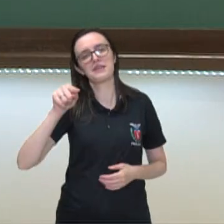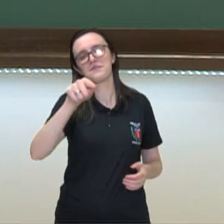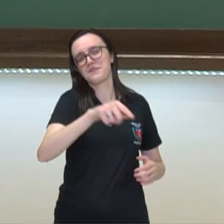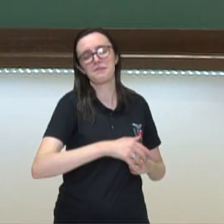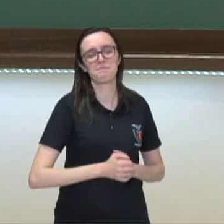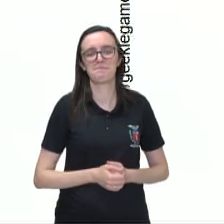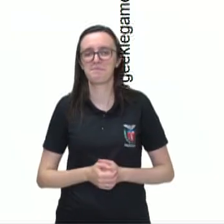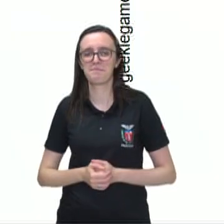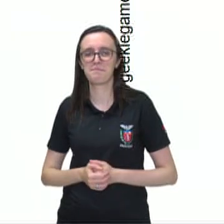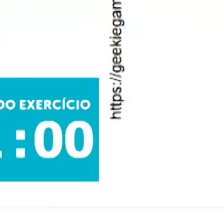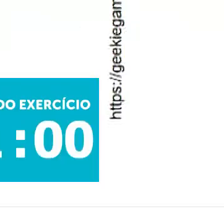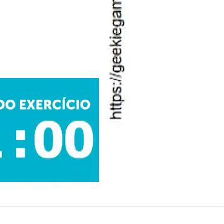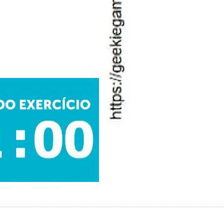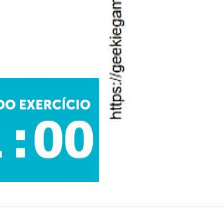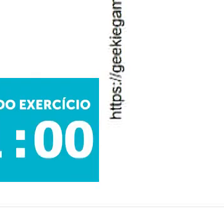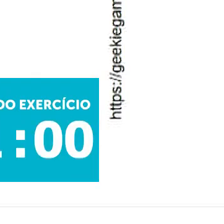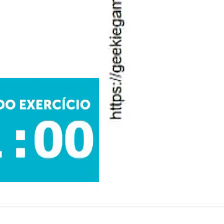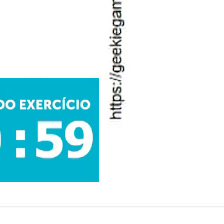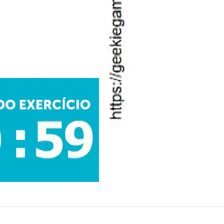você.